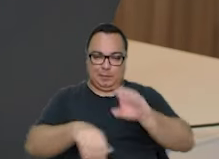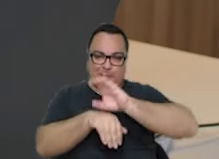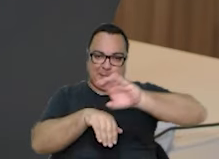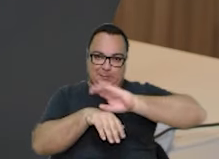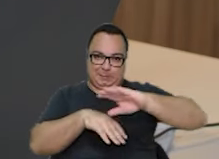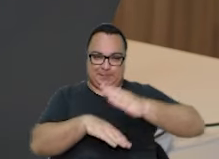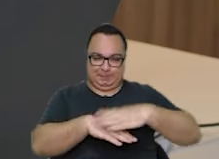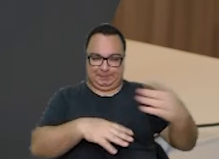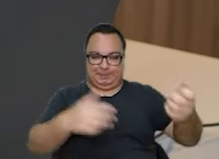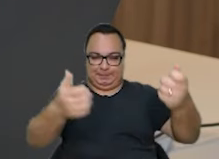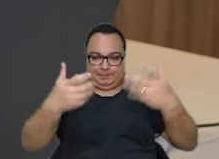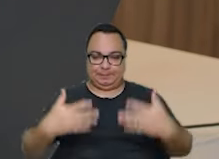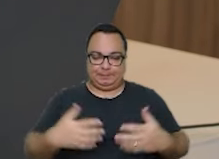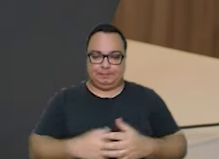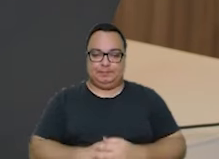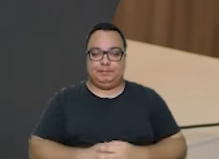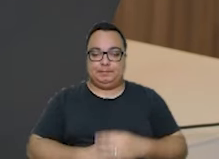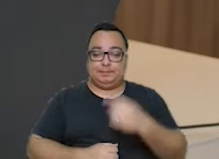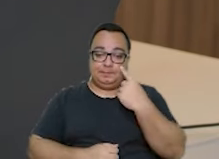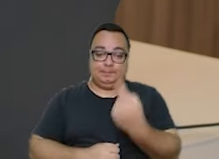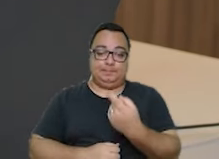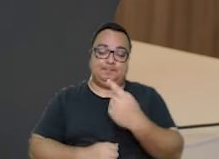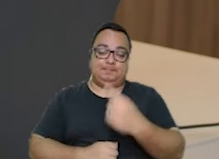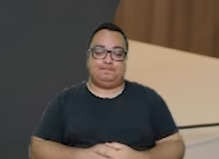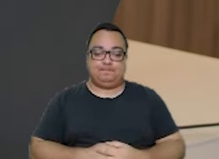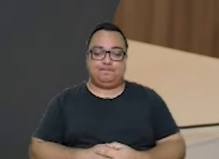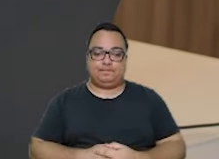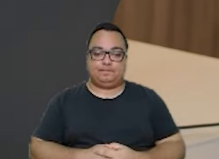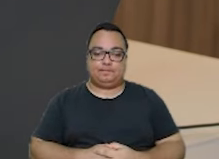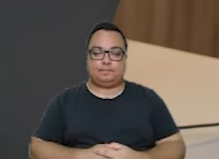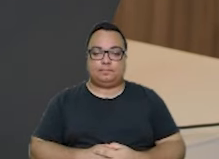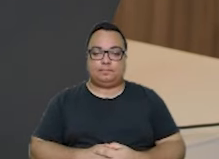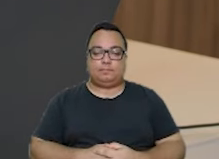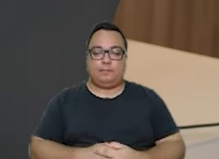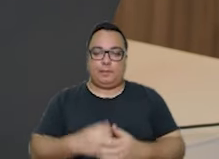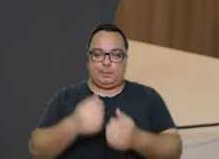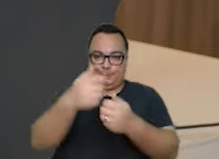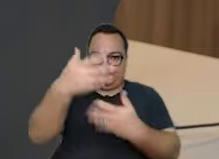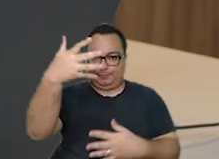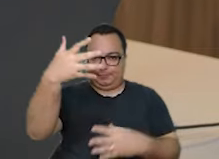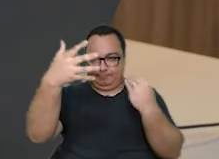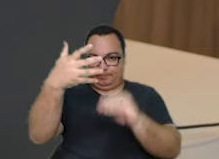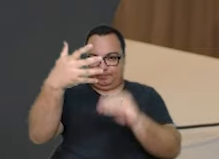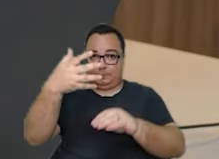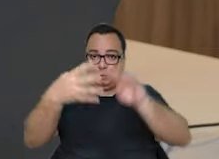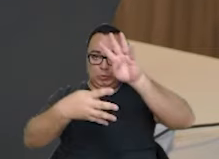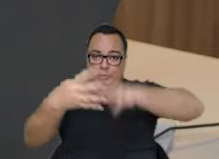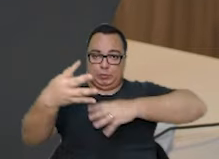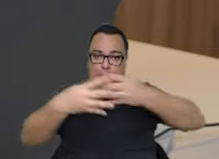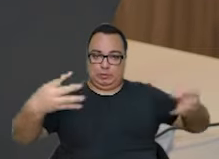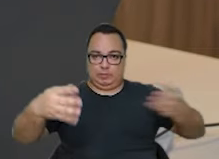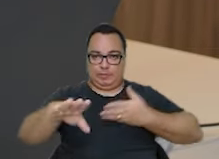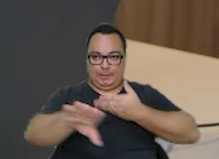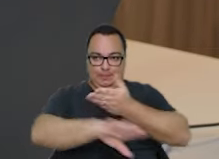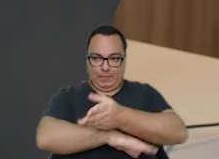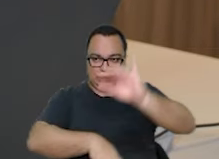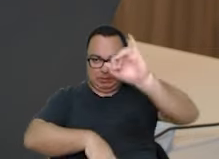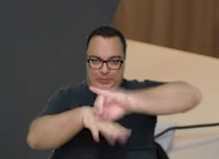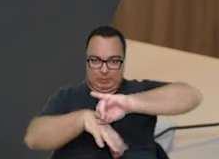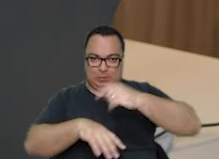eh mencionou vamos deixar também no chat eh a agenda dos escritórios né que ali você